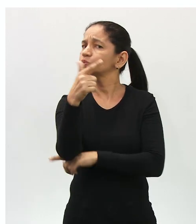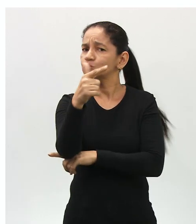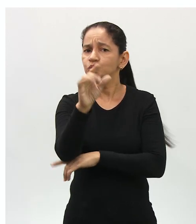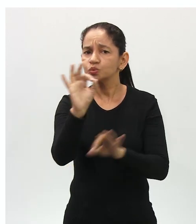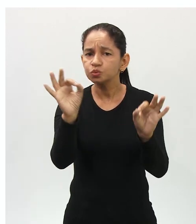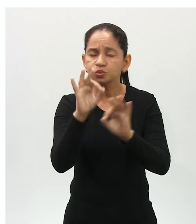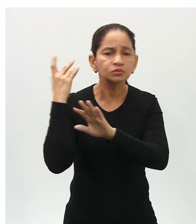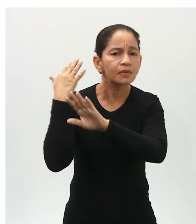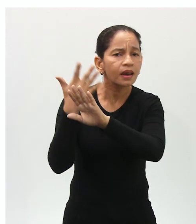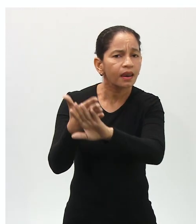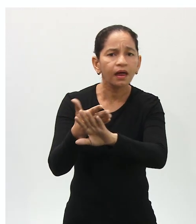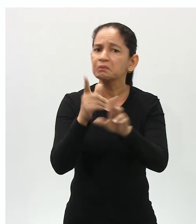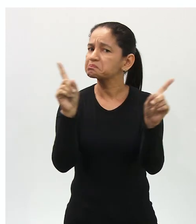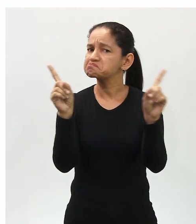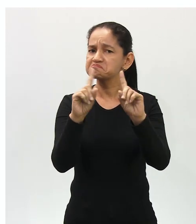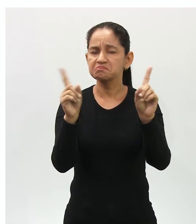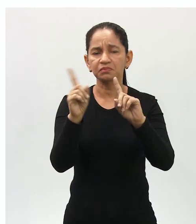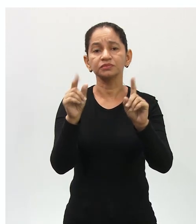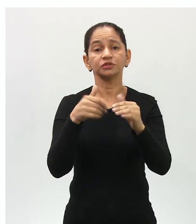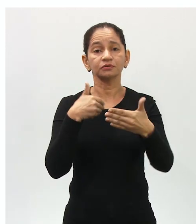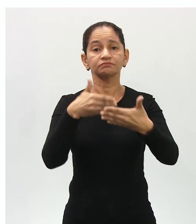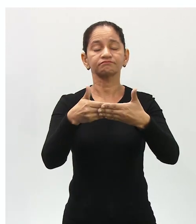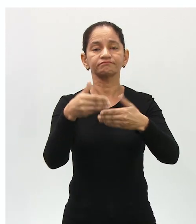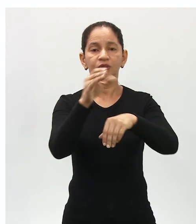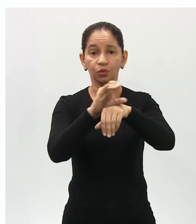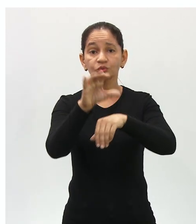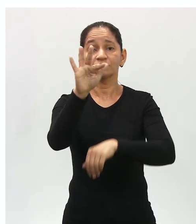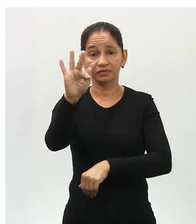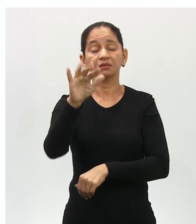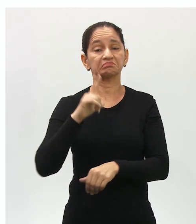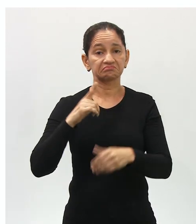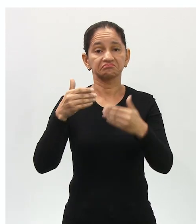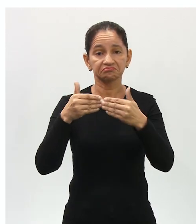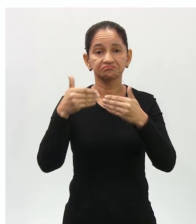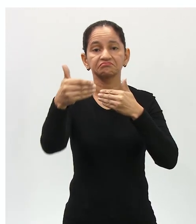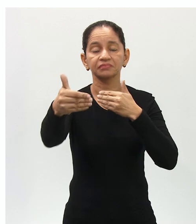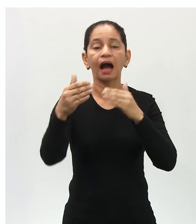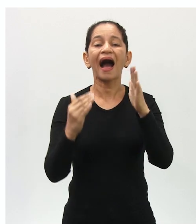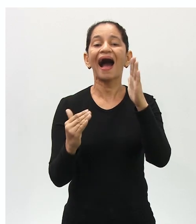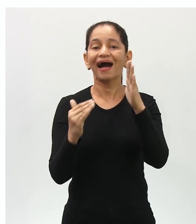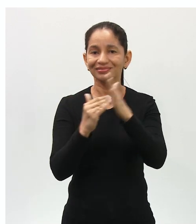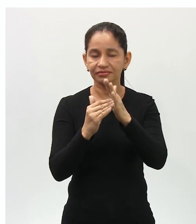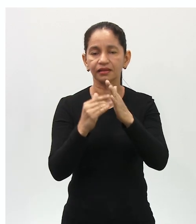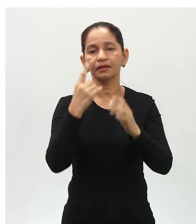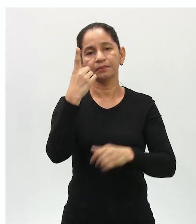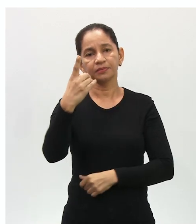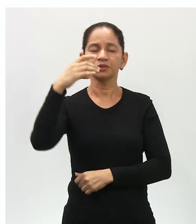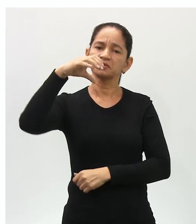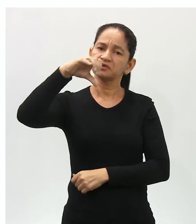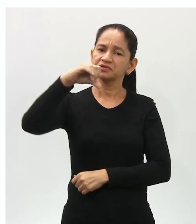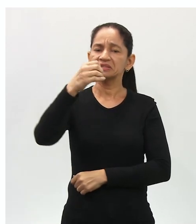sobre as leis orçamentárias na Constituição e a gente não viu, né, até